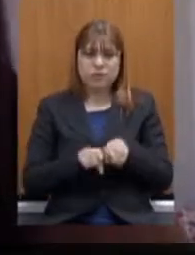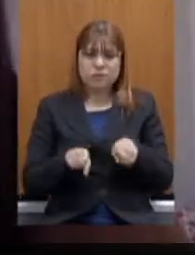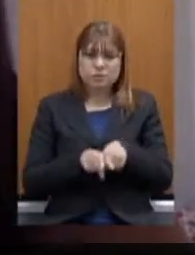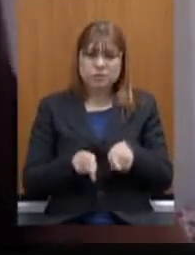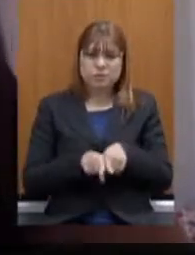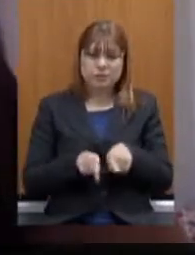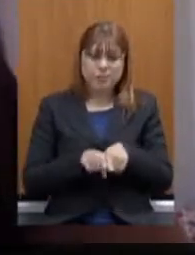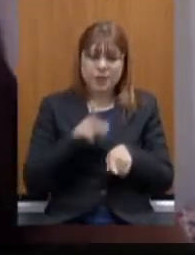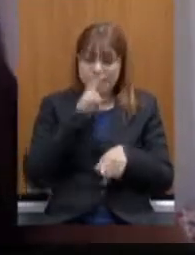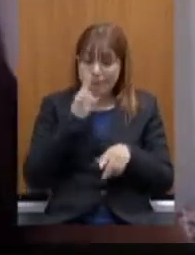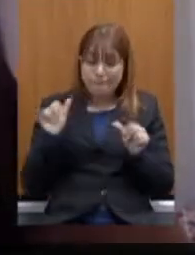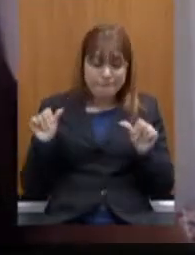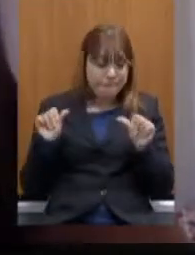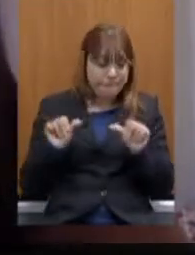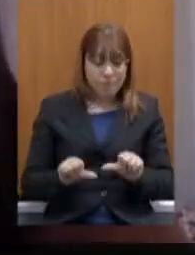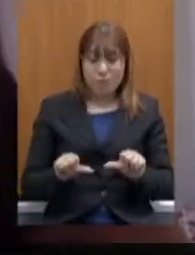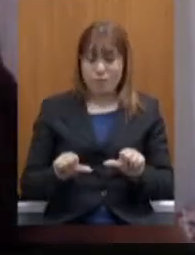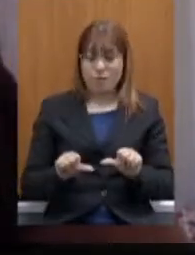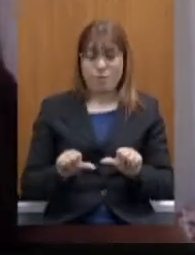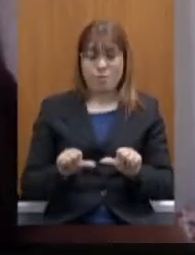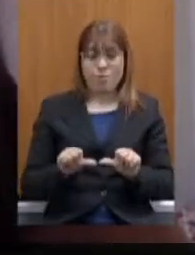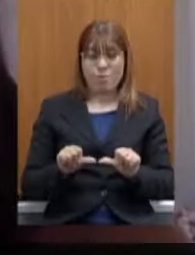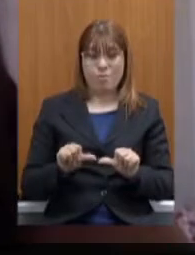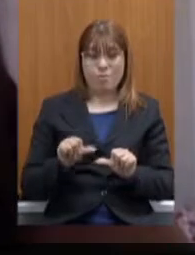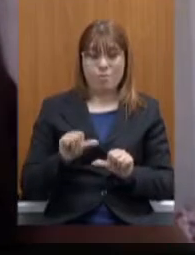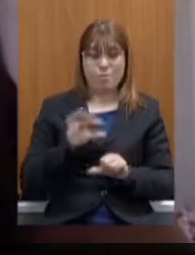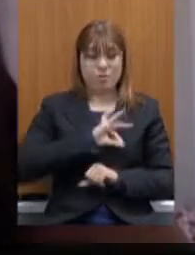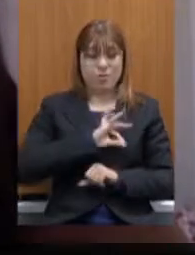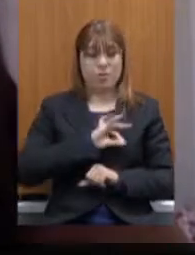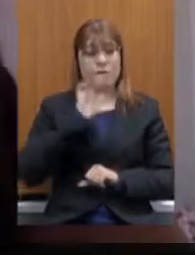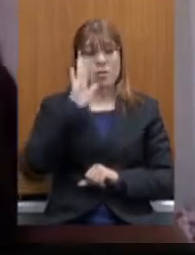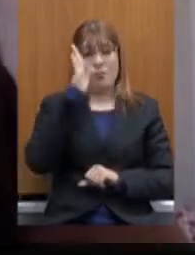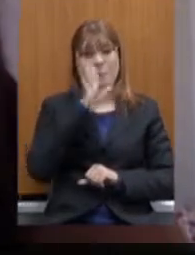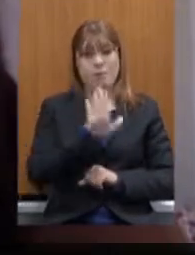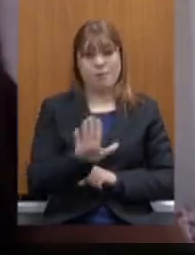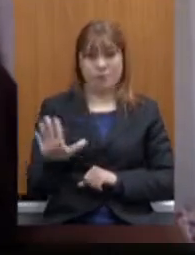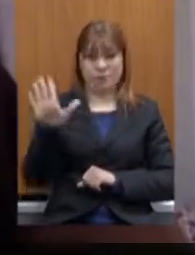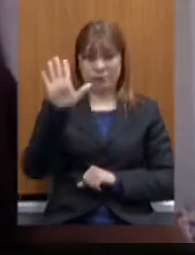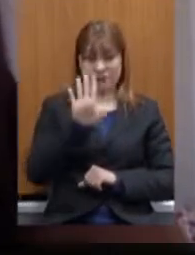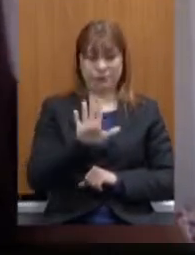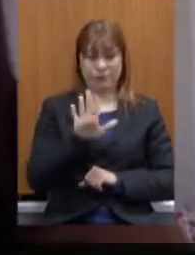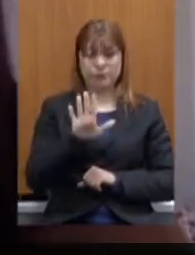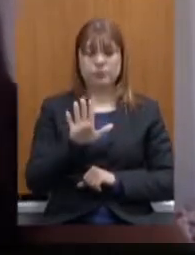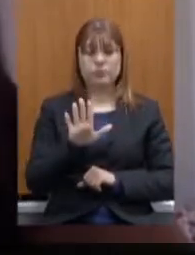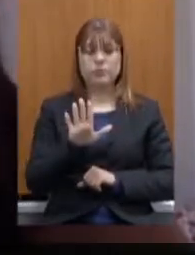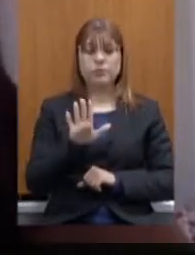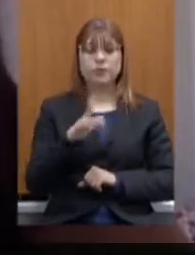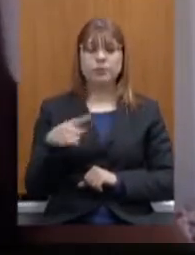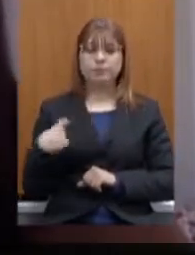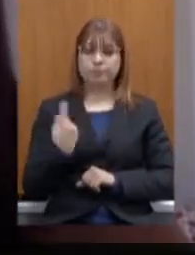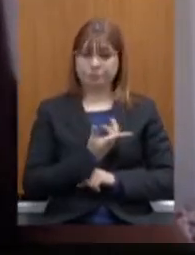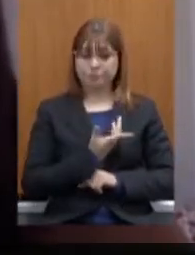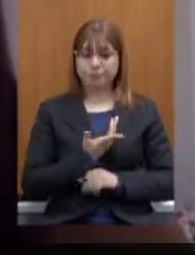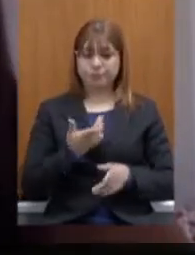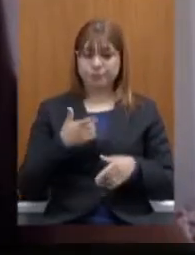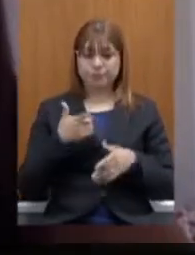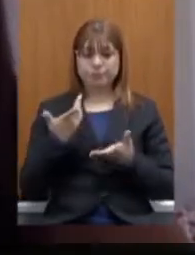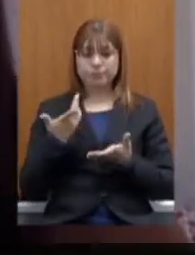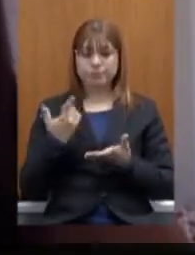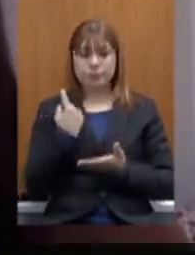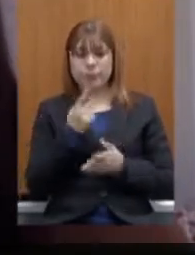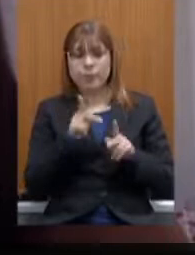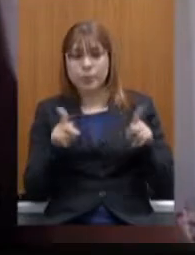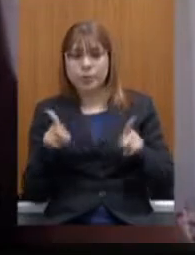pior salário do brasil nós temos uma carreira em ti metade do nosso